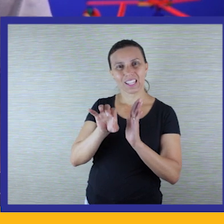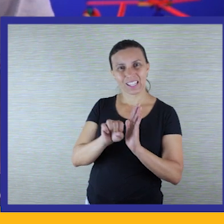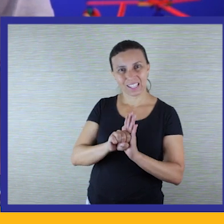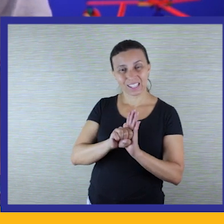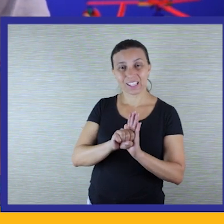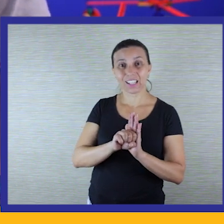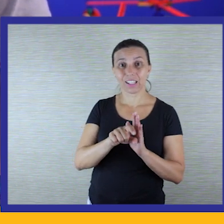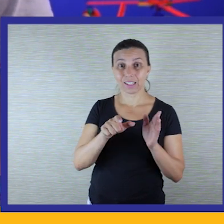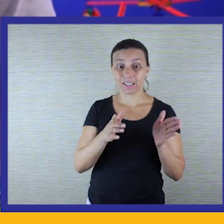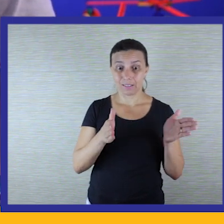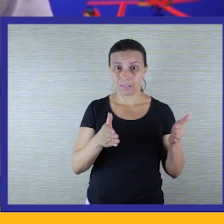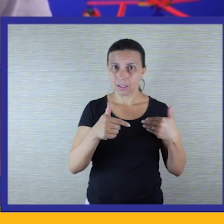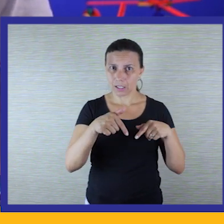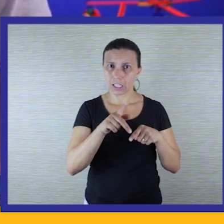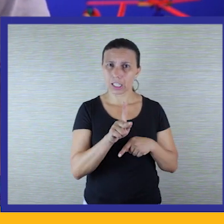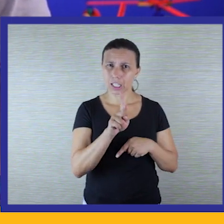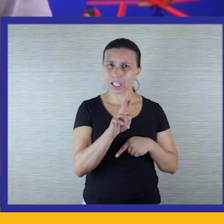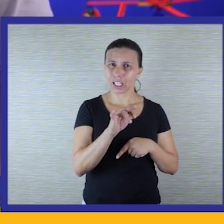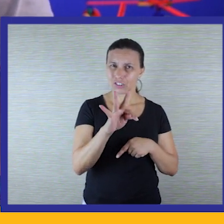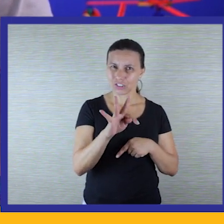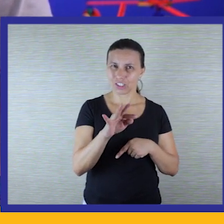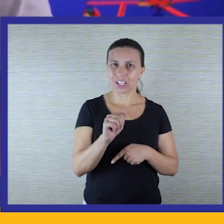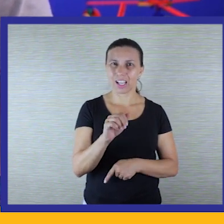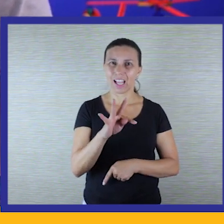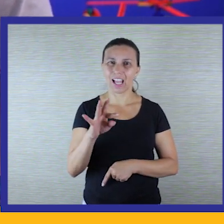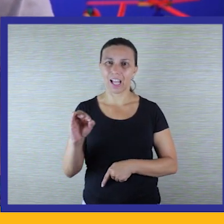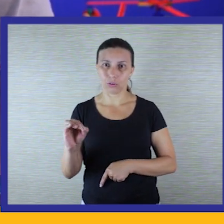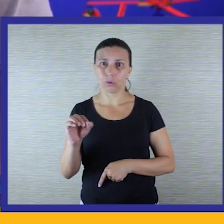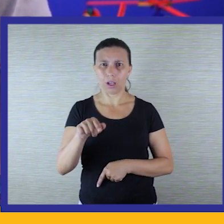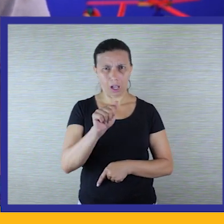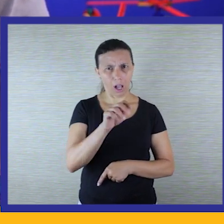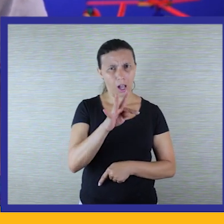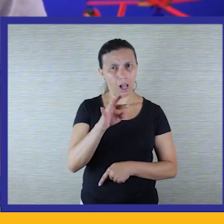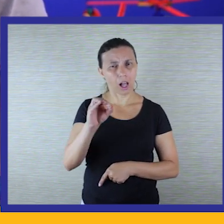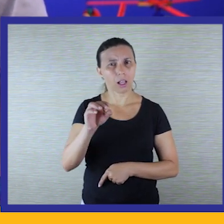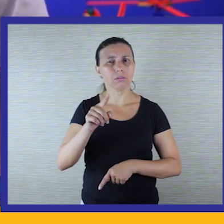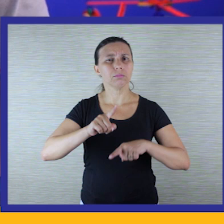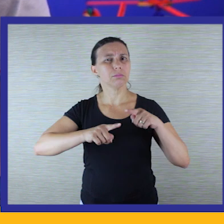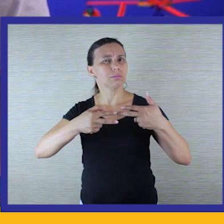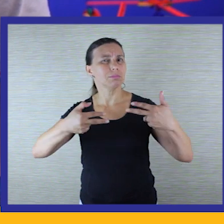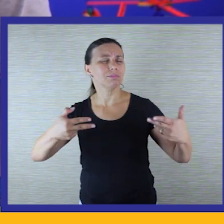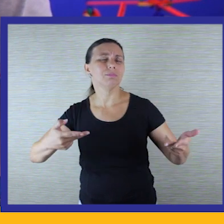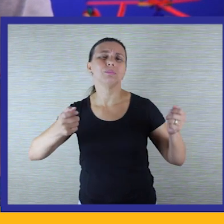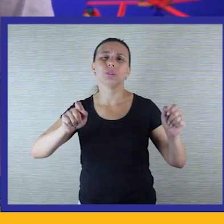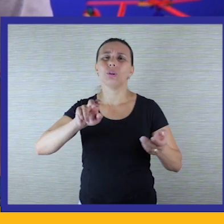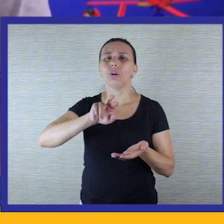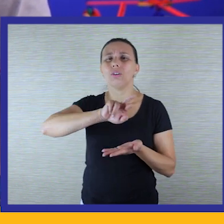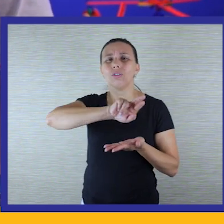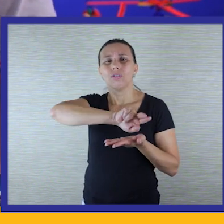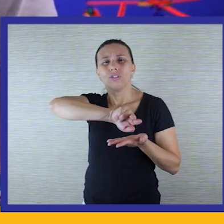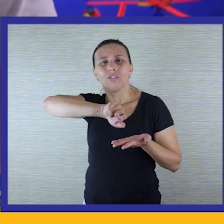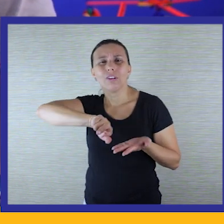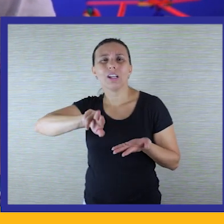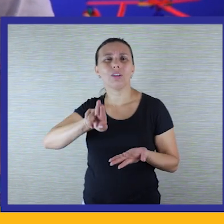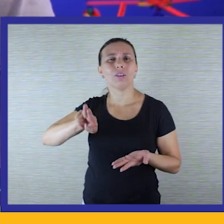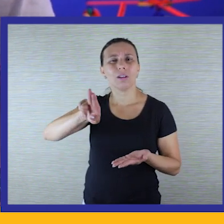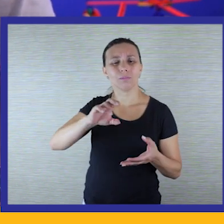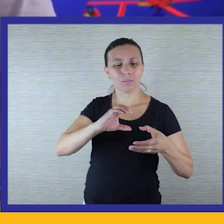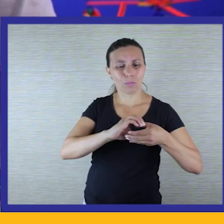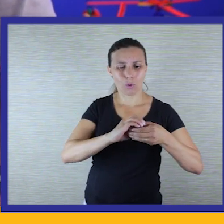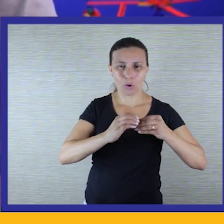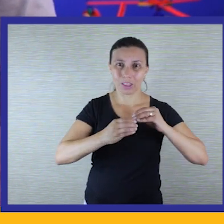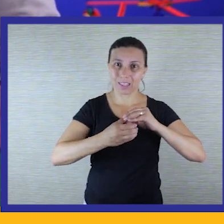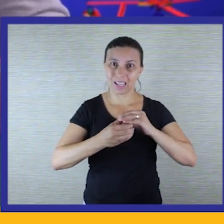Atto. Lembrando que o Atto é um conjunto de peças que pode ser utilizado nas mais diversas montagens. Os modelos